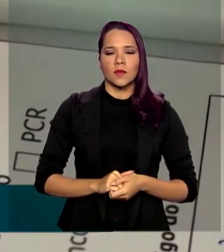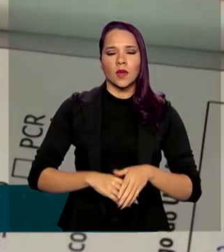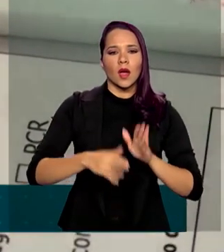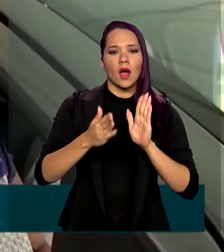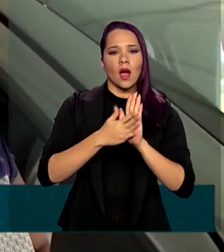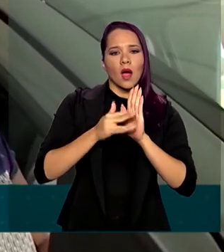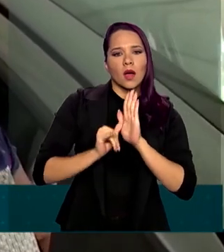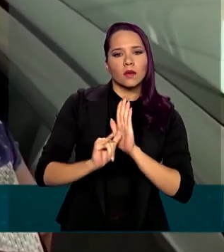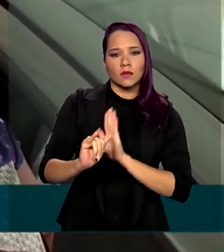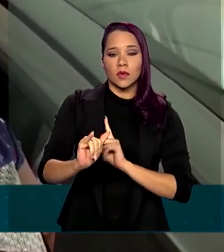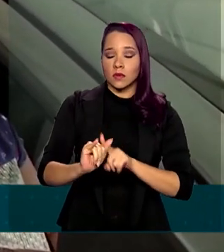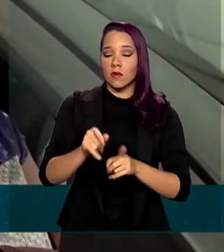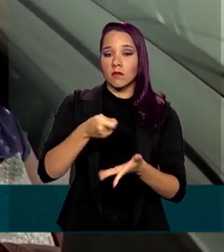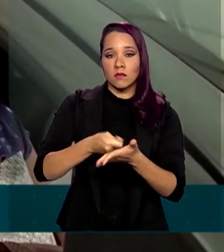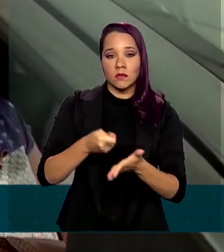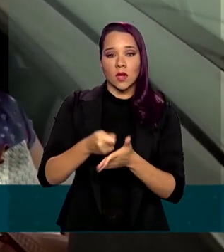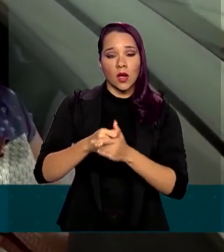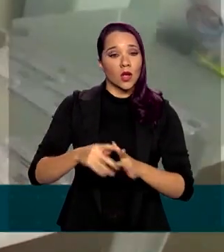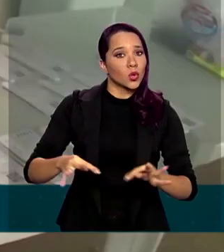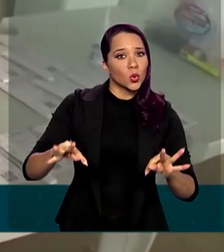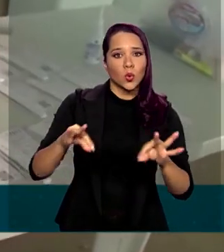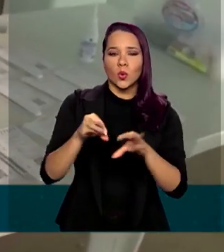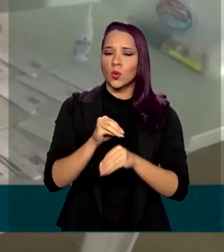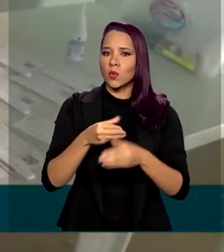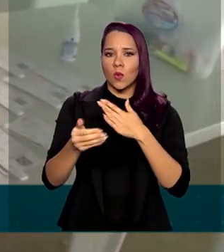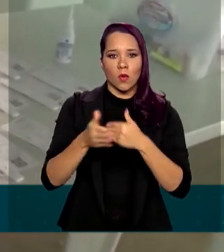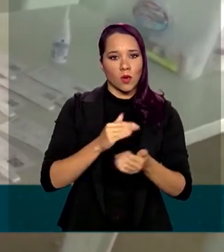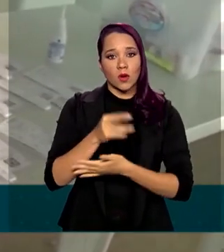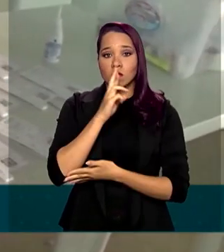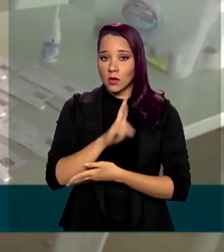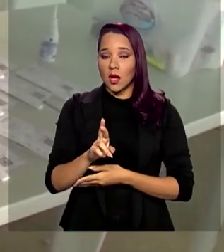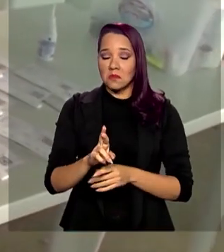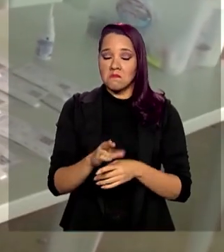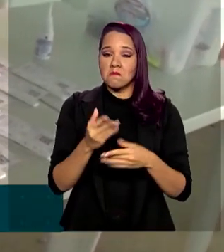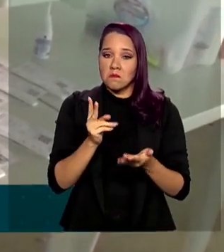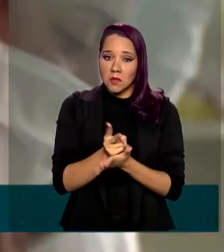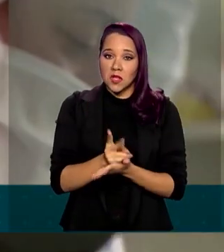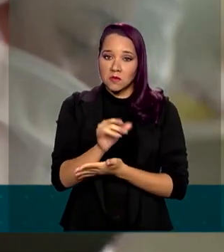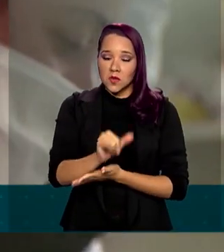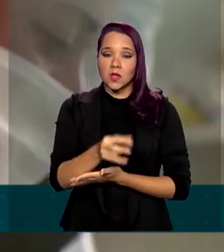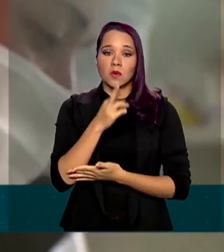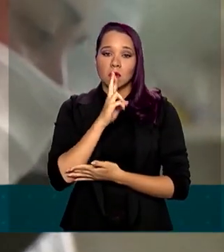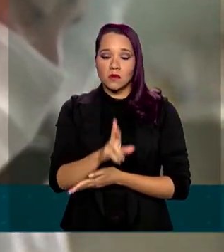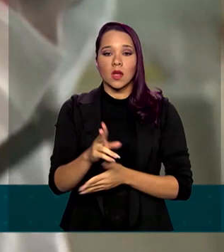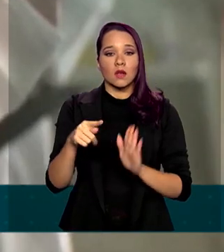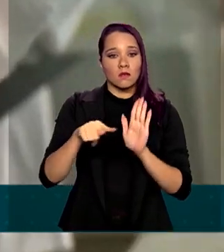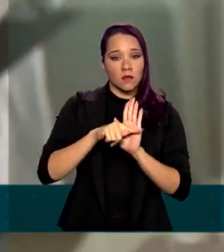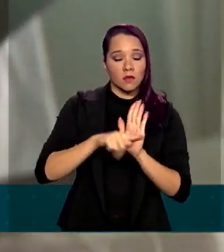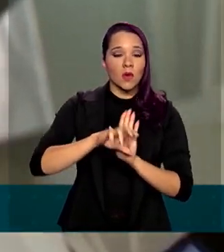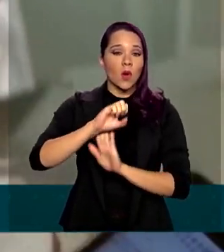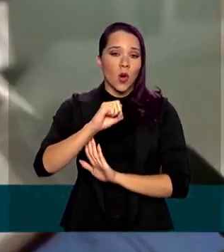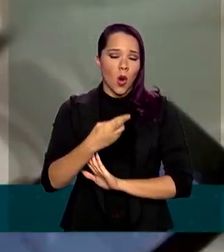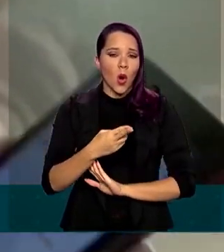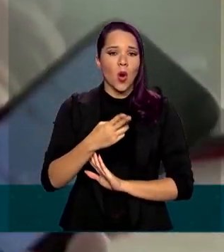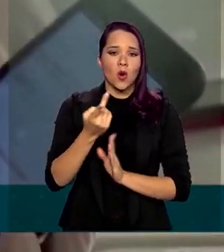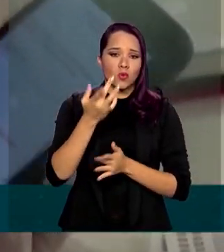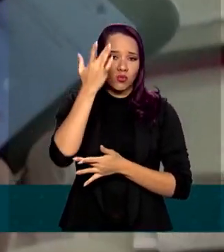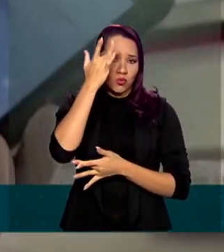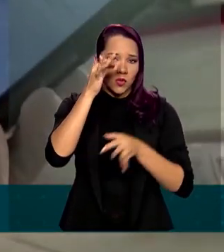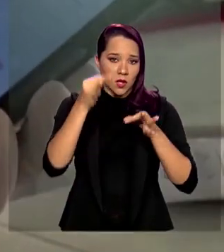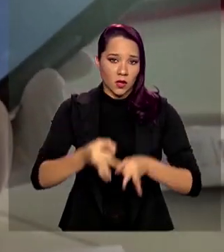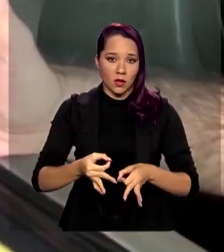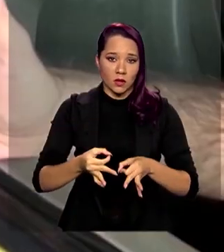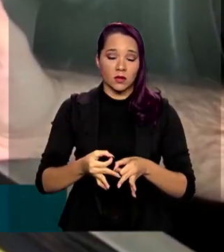é obrigatória em todos os casos, inclusive se o resultado for negativo ou inconclusivo